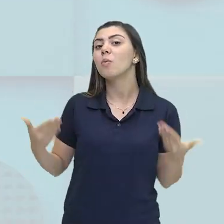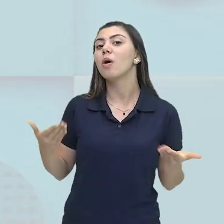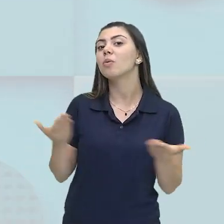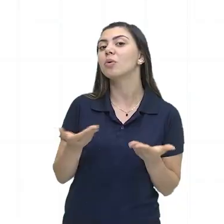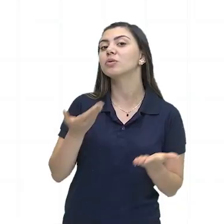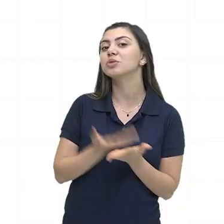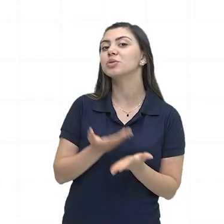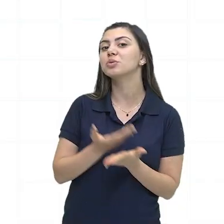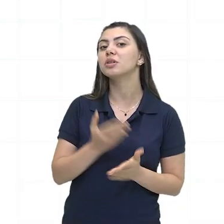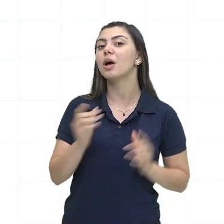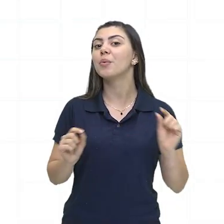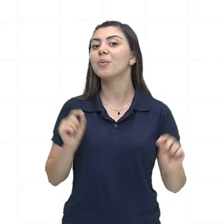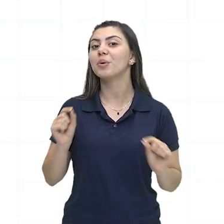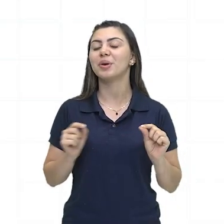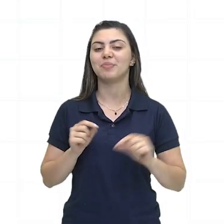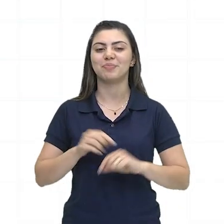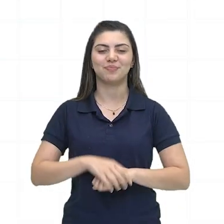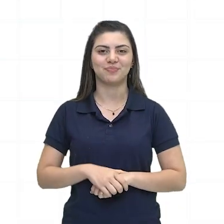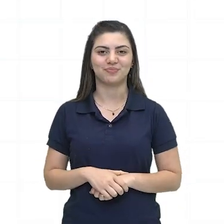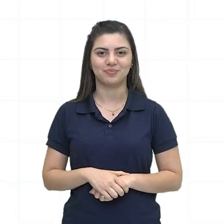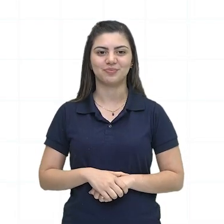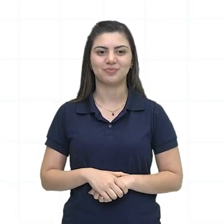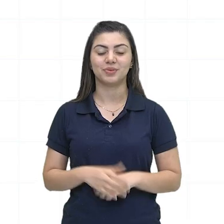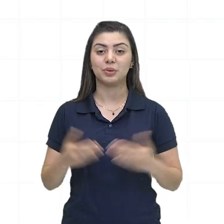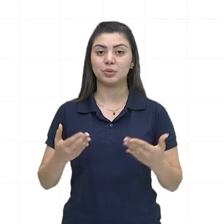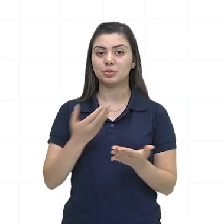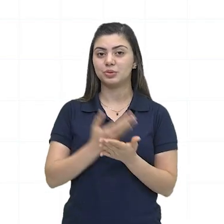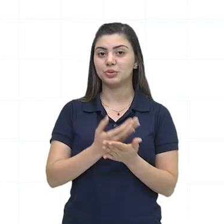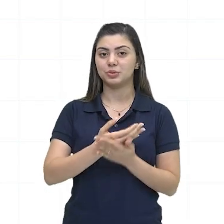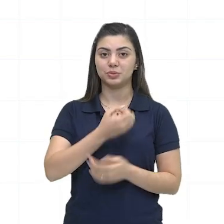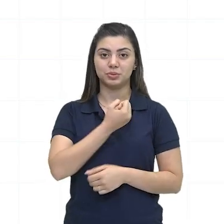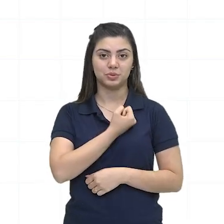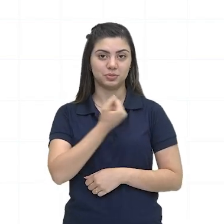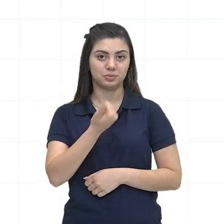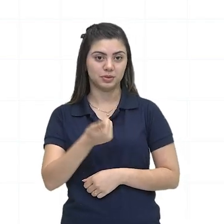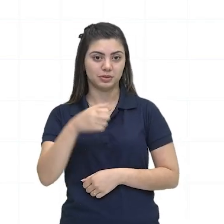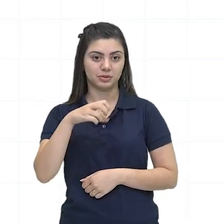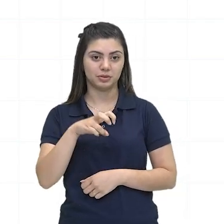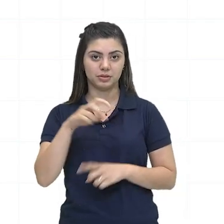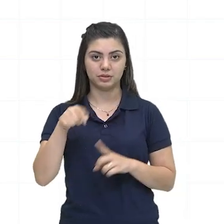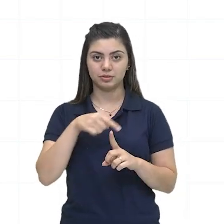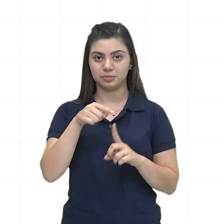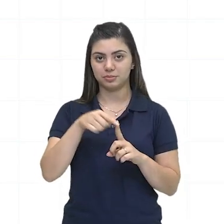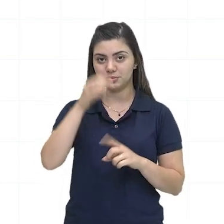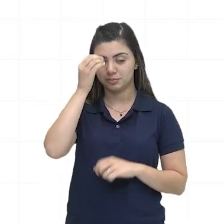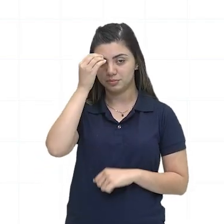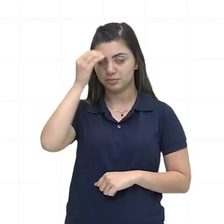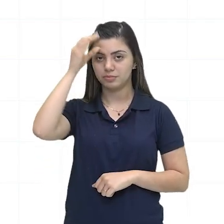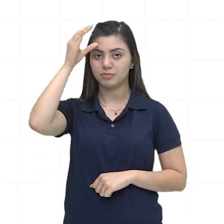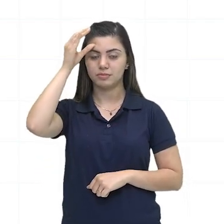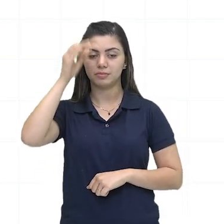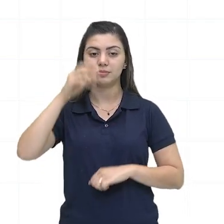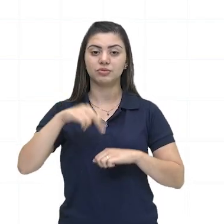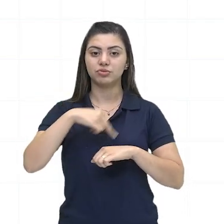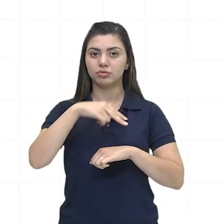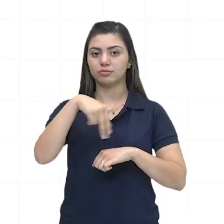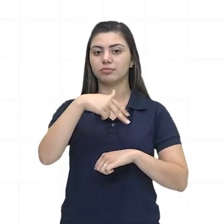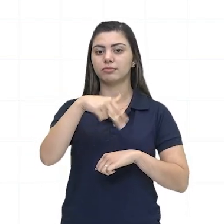a nossa aula de hoje? Muito bem! Hoje é a nossa aula 15, o nosso objeto de